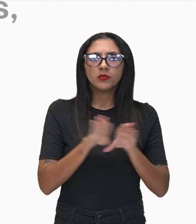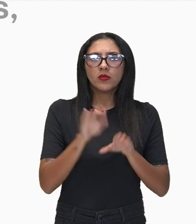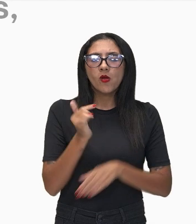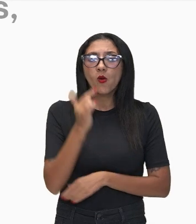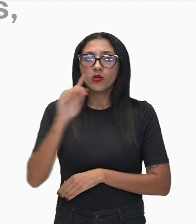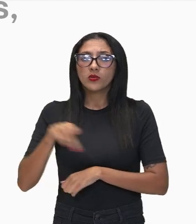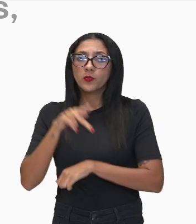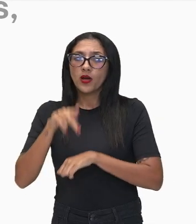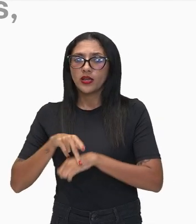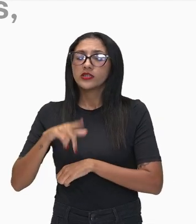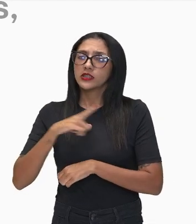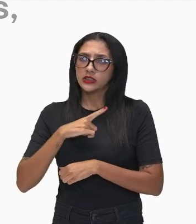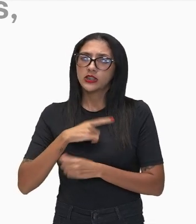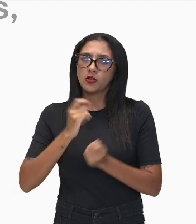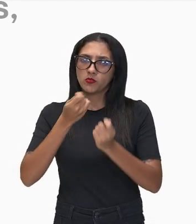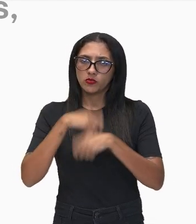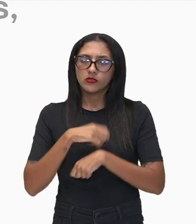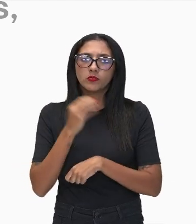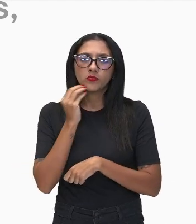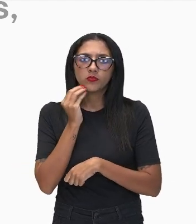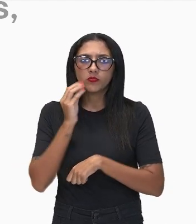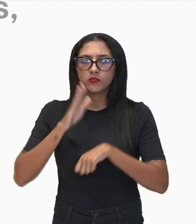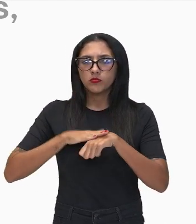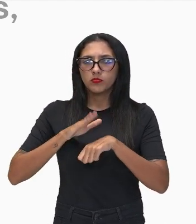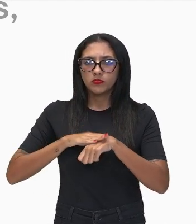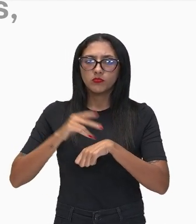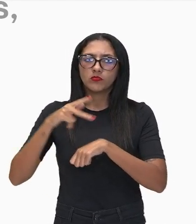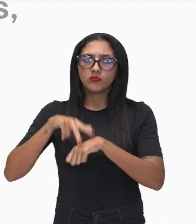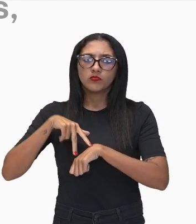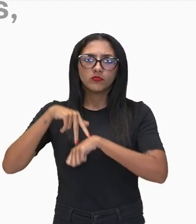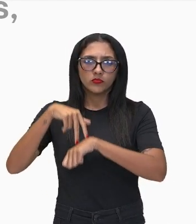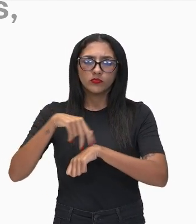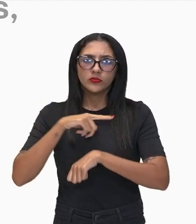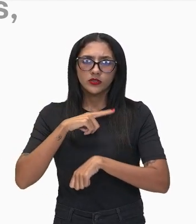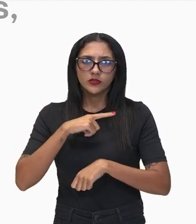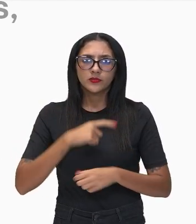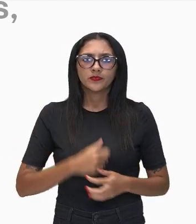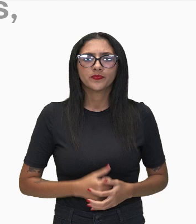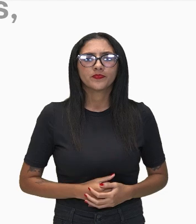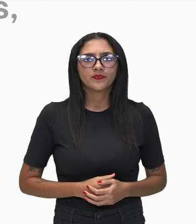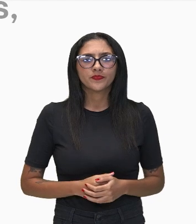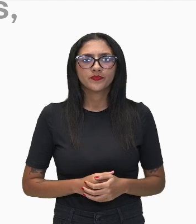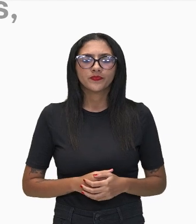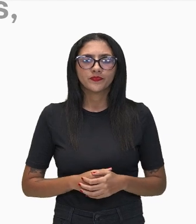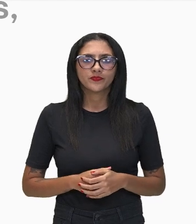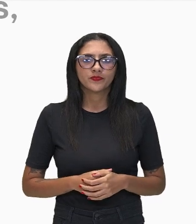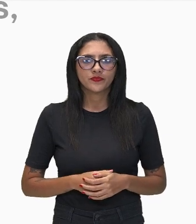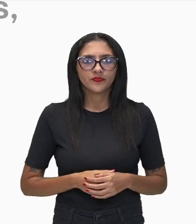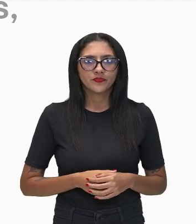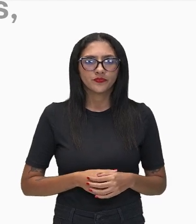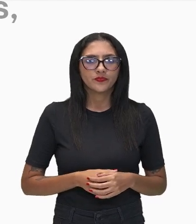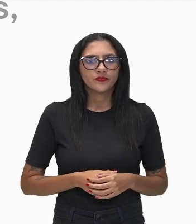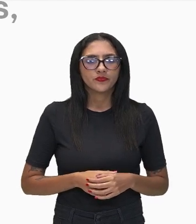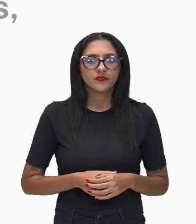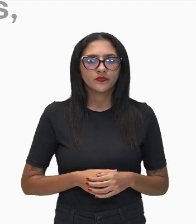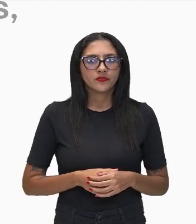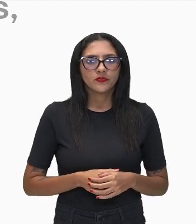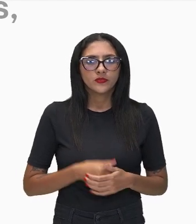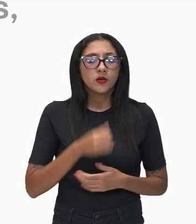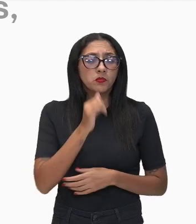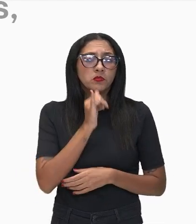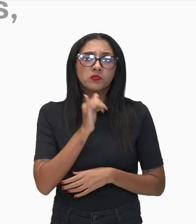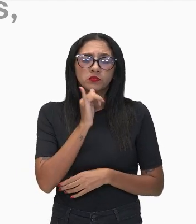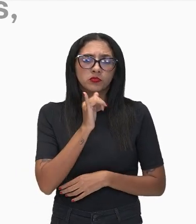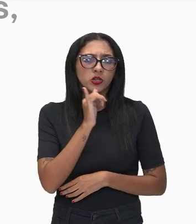têm autonomia, que são os estados, as províncias ou as regiões. E aí, por exemplo, nós podemos citar